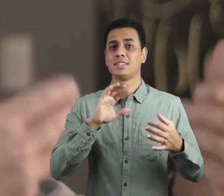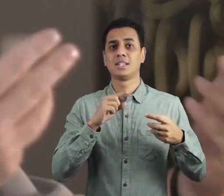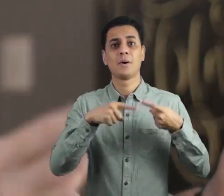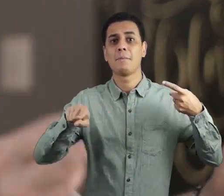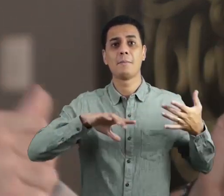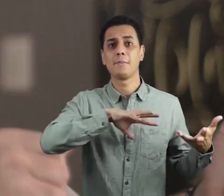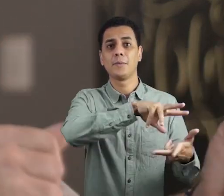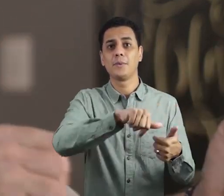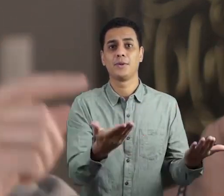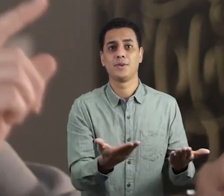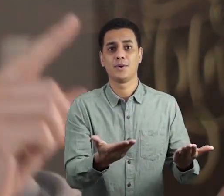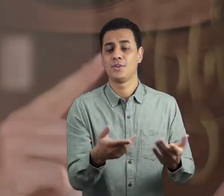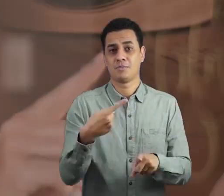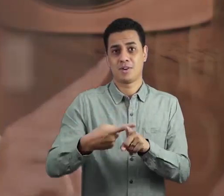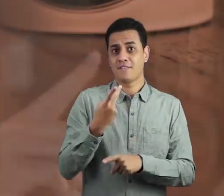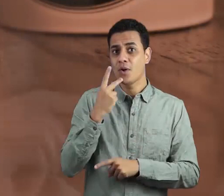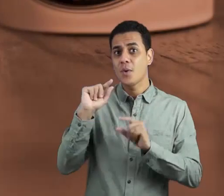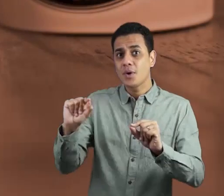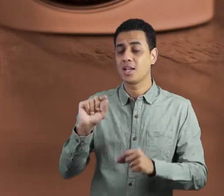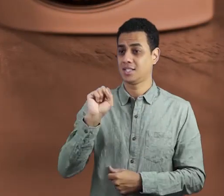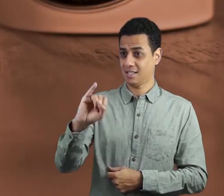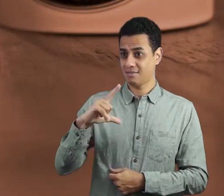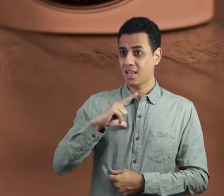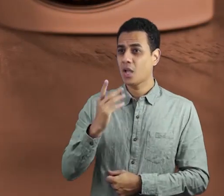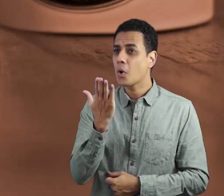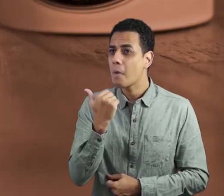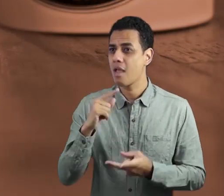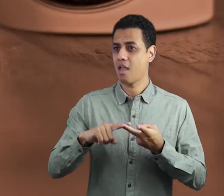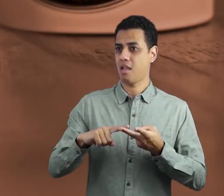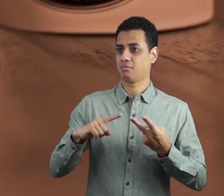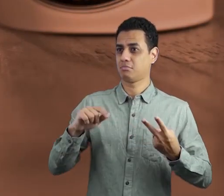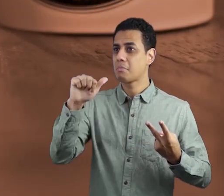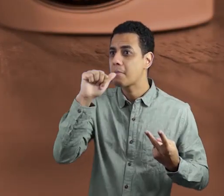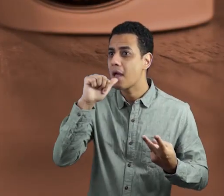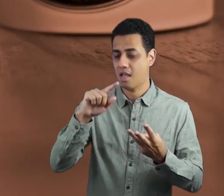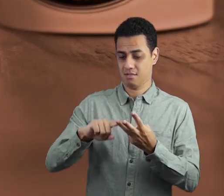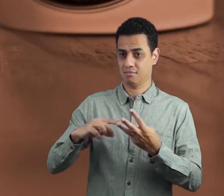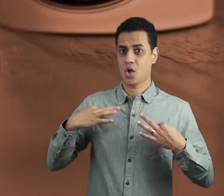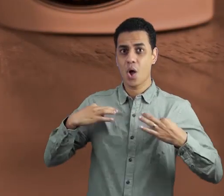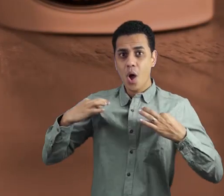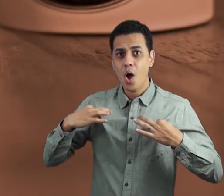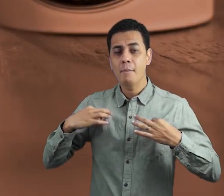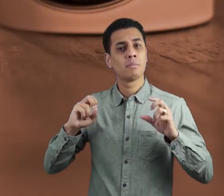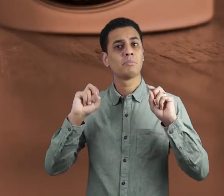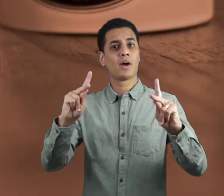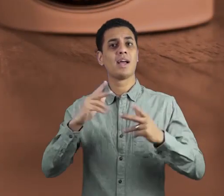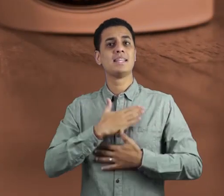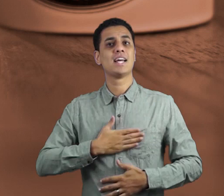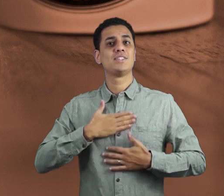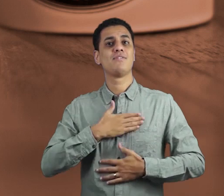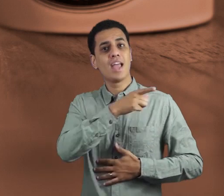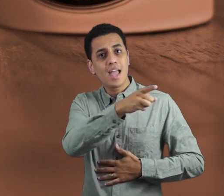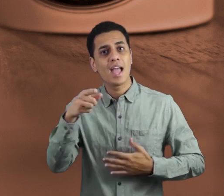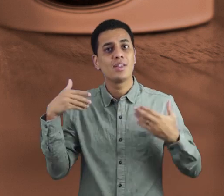contentes, satisfeitos. E aí ele vai falar, olha só, versículo 9. Os que querem ficar ricos caem em